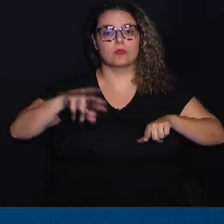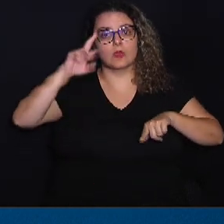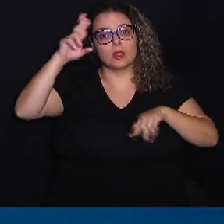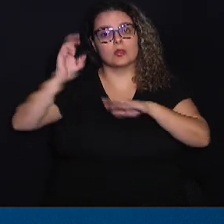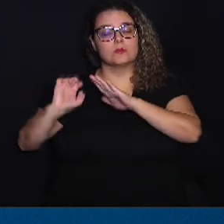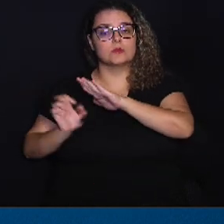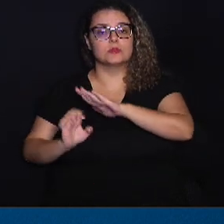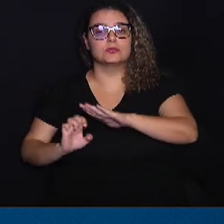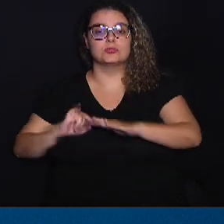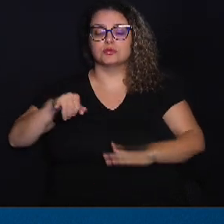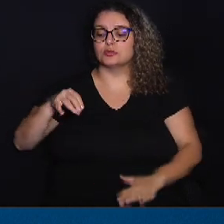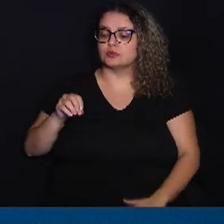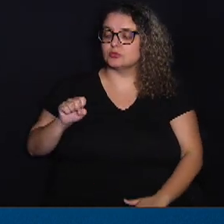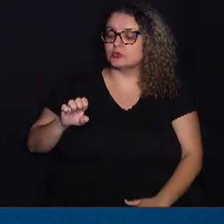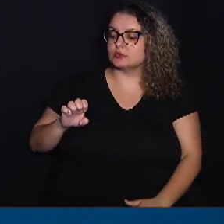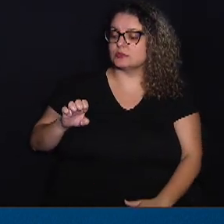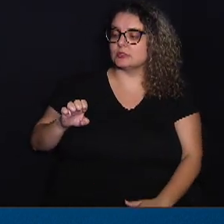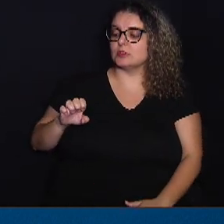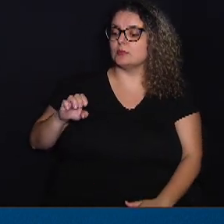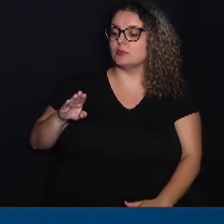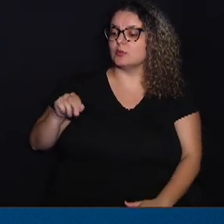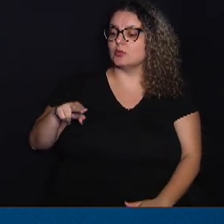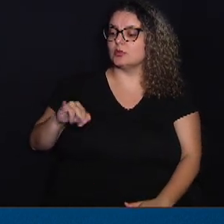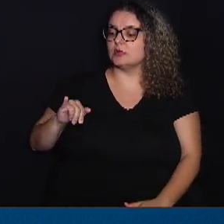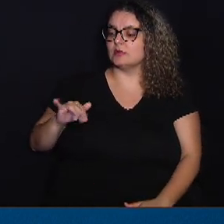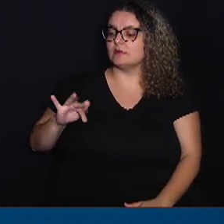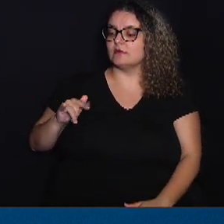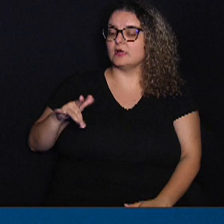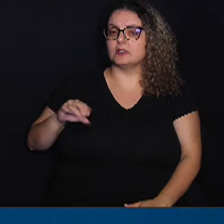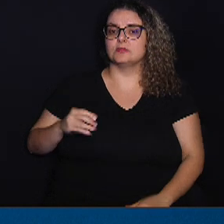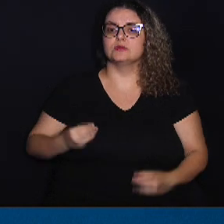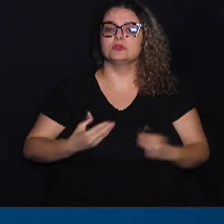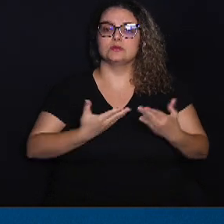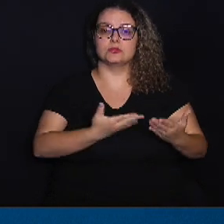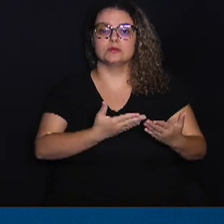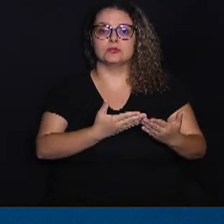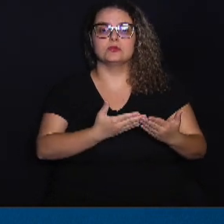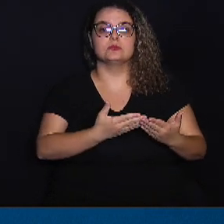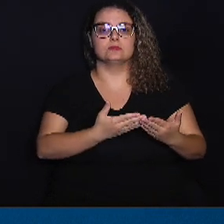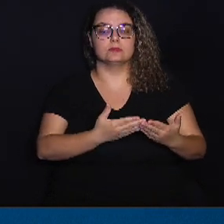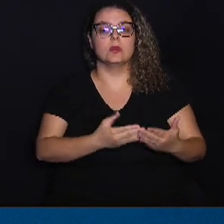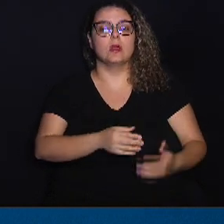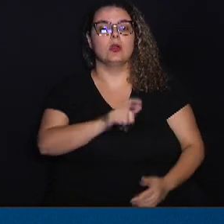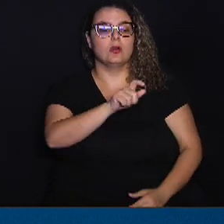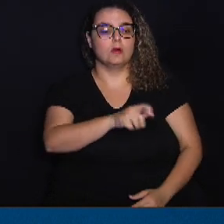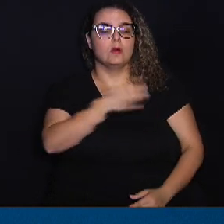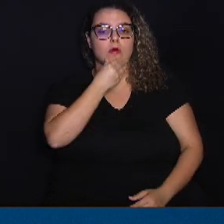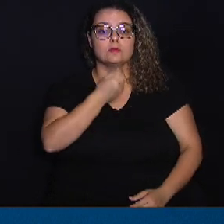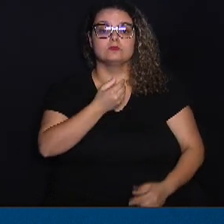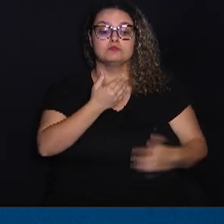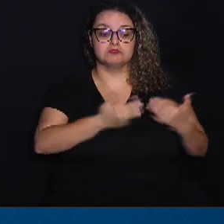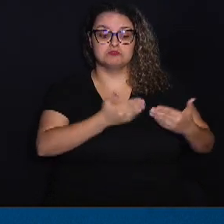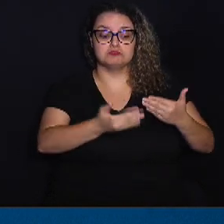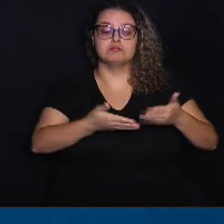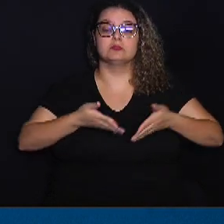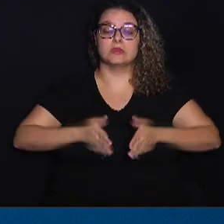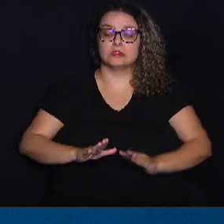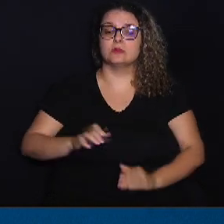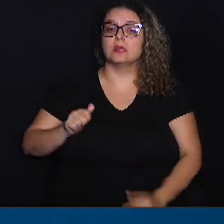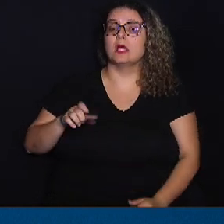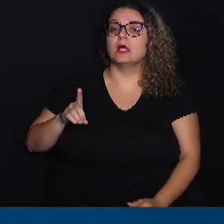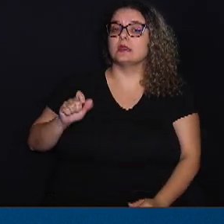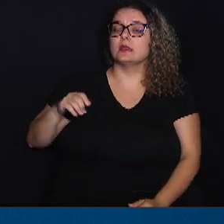Nogueira a Pedro Paulo Januário n sido em Adamantina o homenageado trilhou uma carreira de sucesso em Comércio